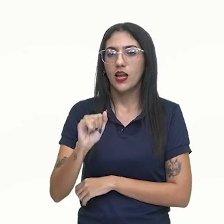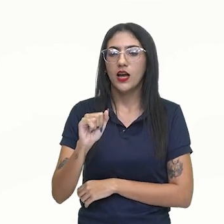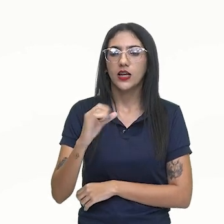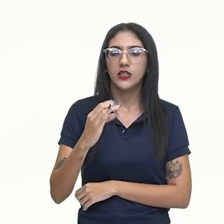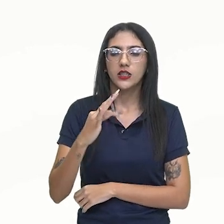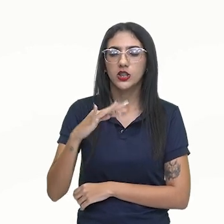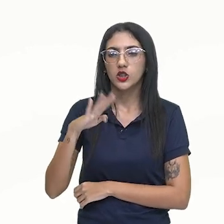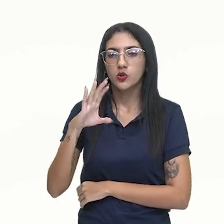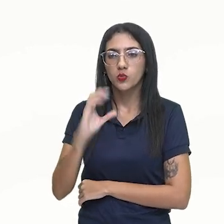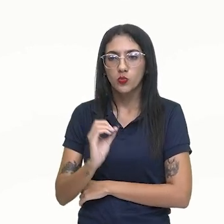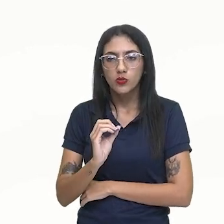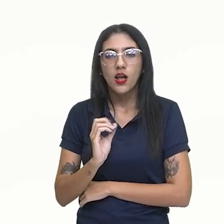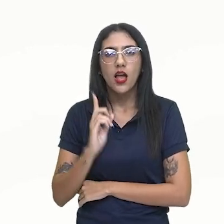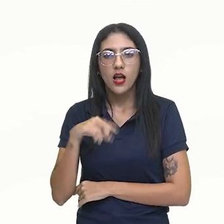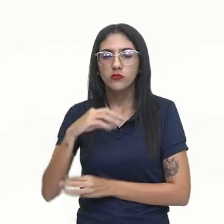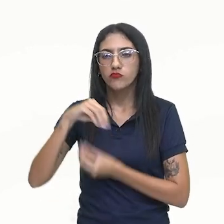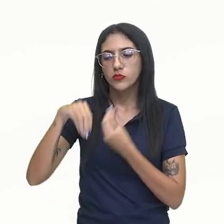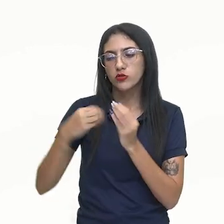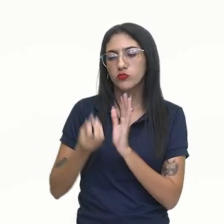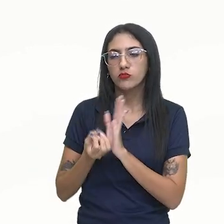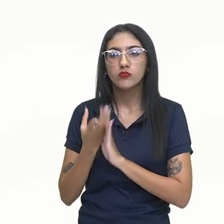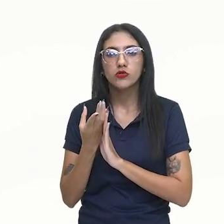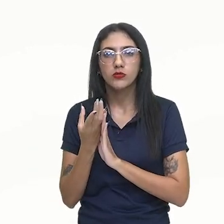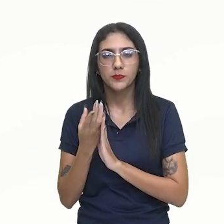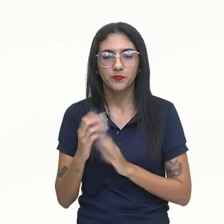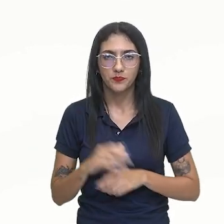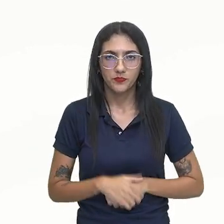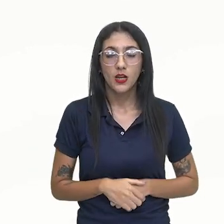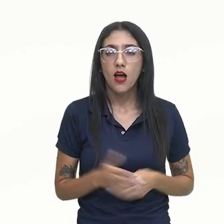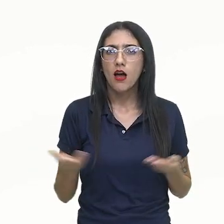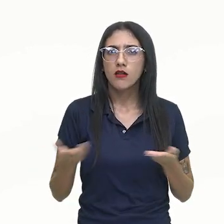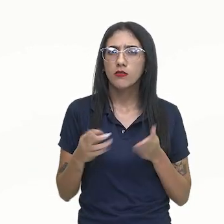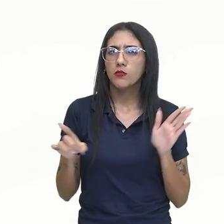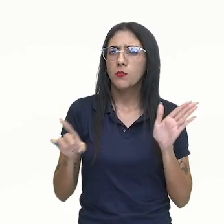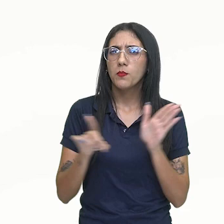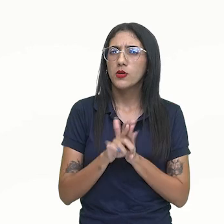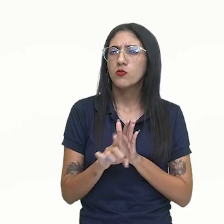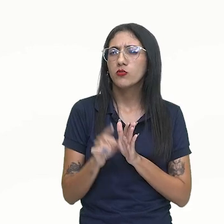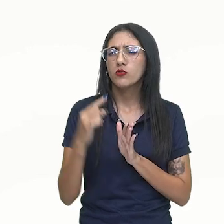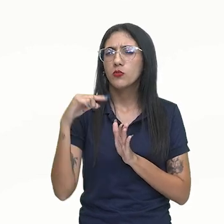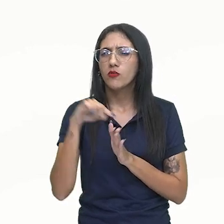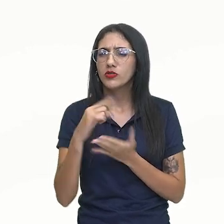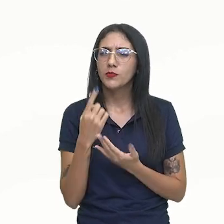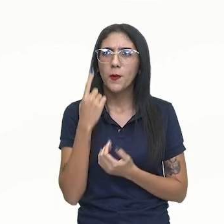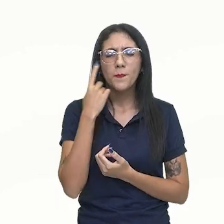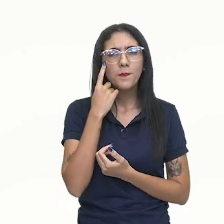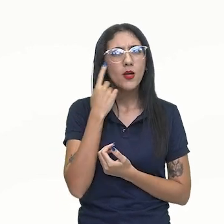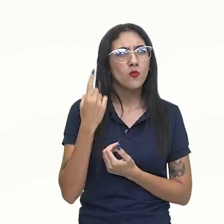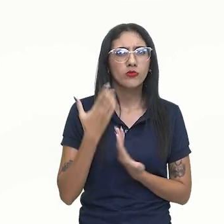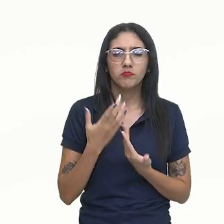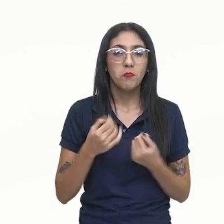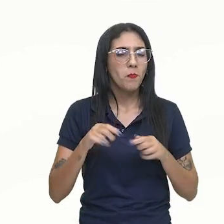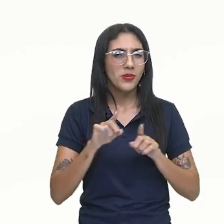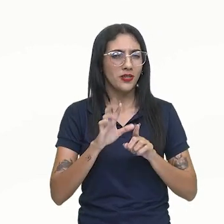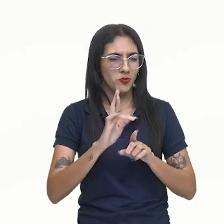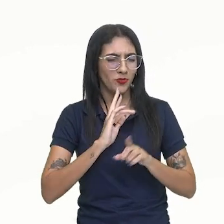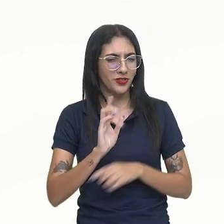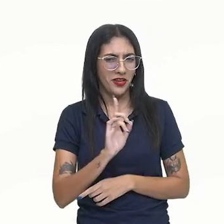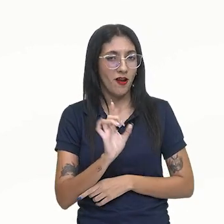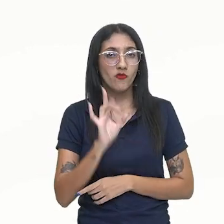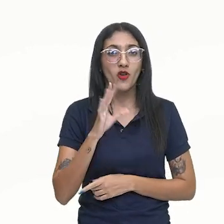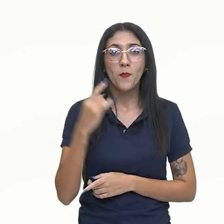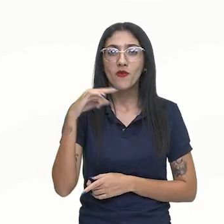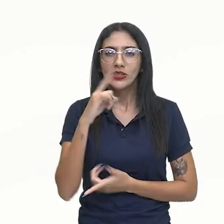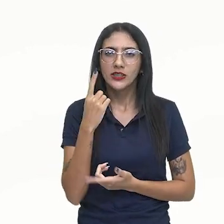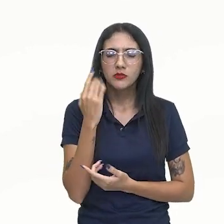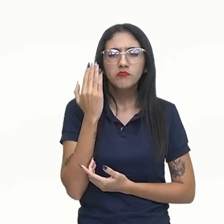aqui de fermentação. E aí eu pergunto a vocês, né, é uma pergunta retórica, não precisam responder não, vamos só para